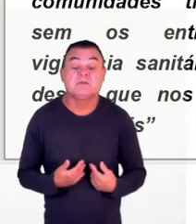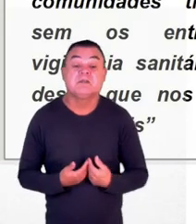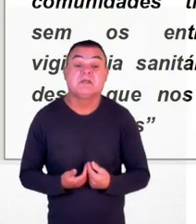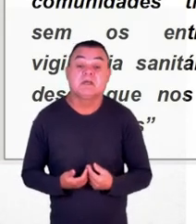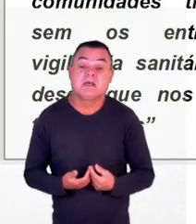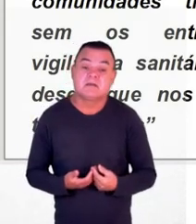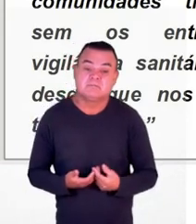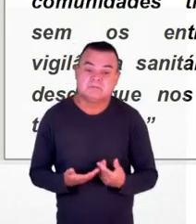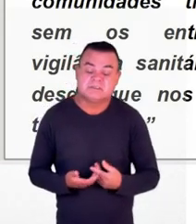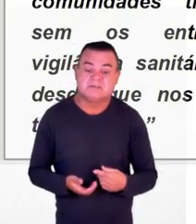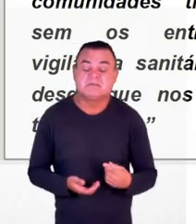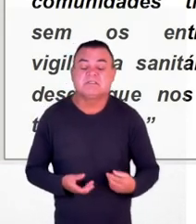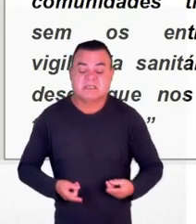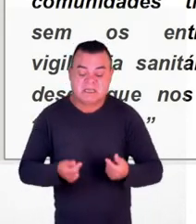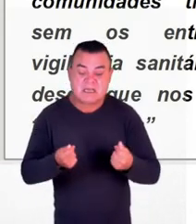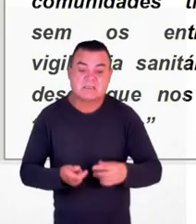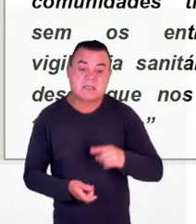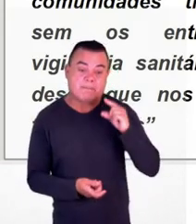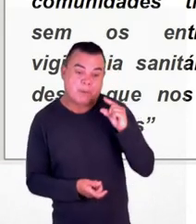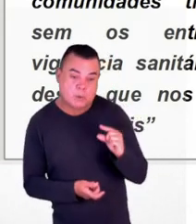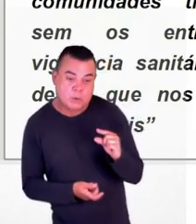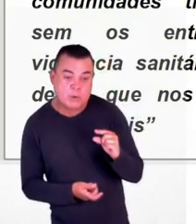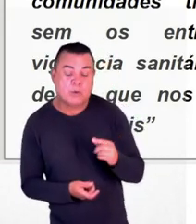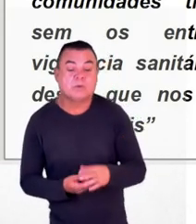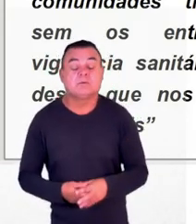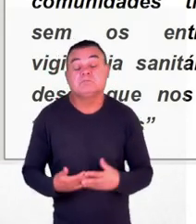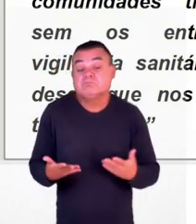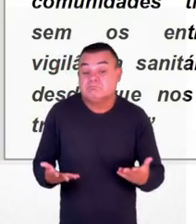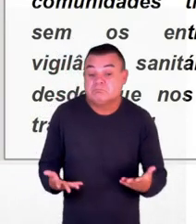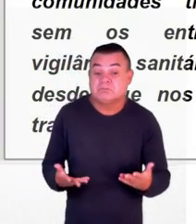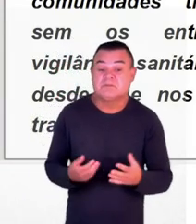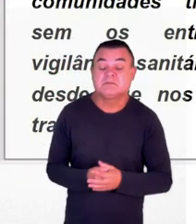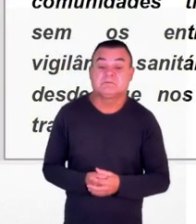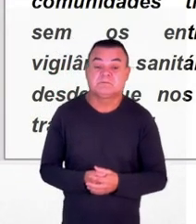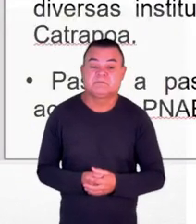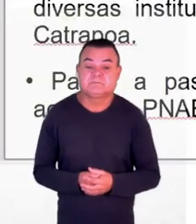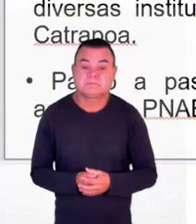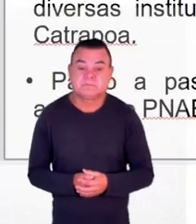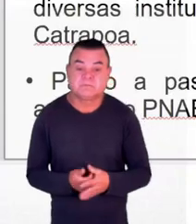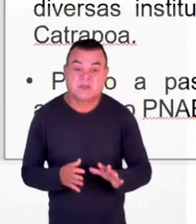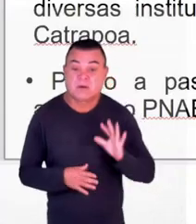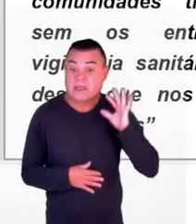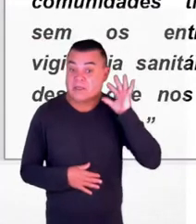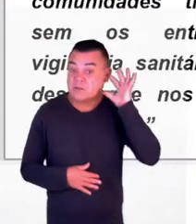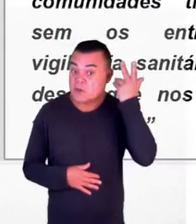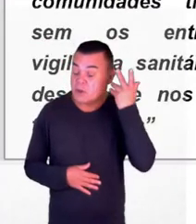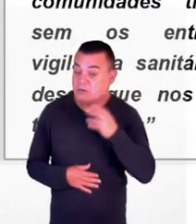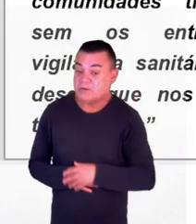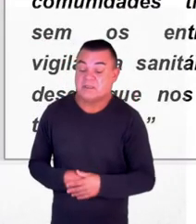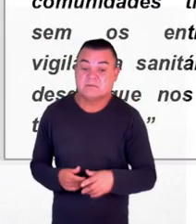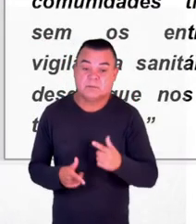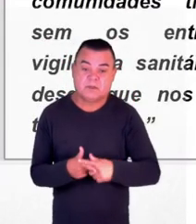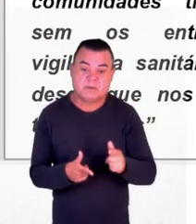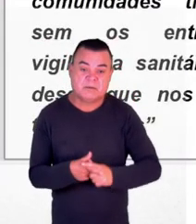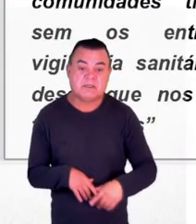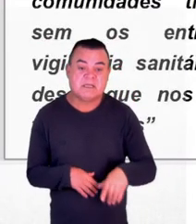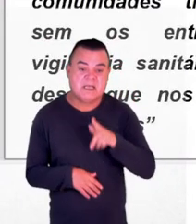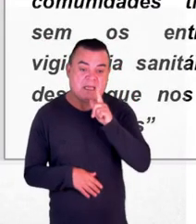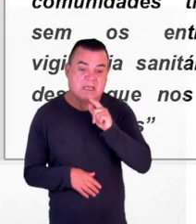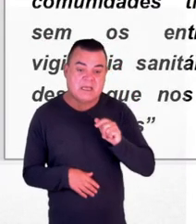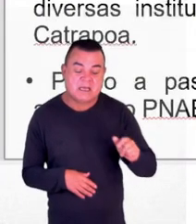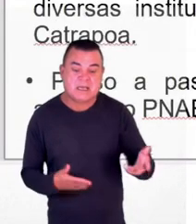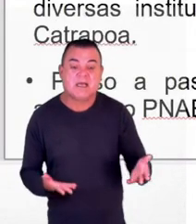né Logístico Enfim tudo mais e aí eh resolve-se esse gargalo sanitário passa-se a